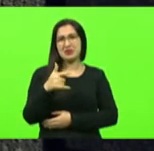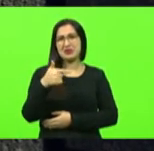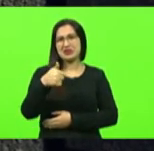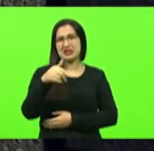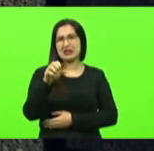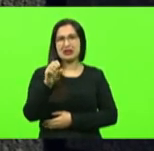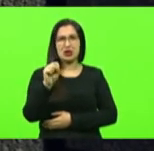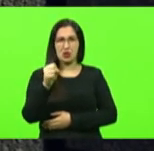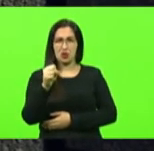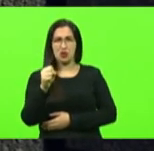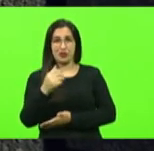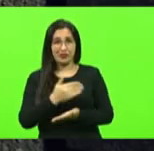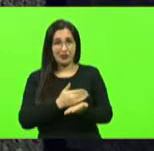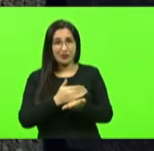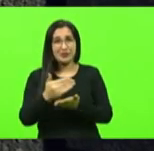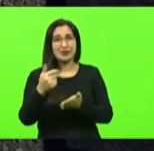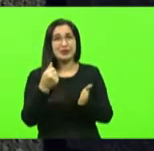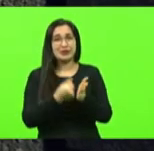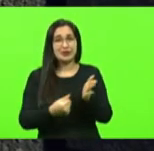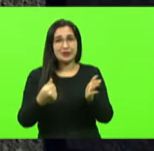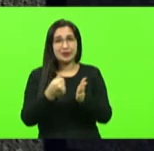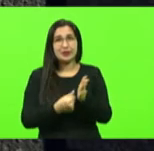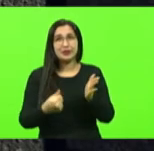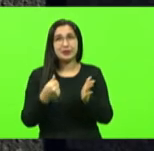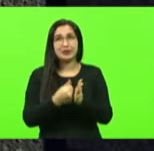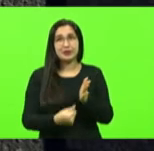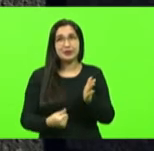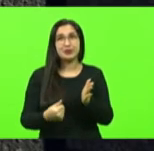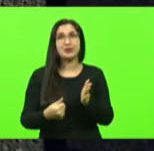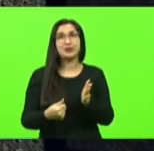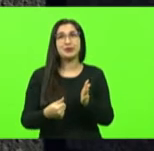78, que começou a luta de questão